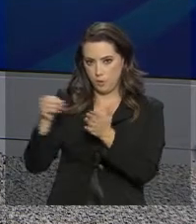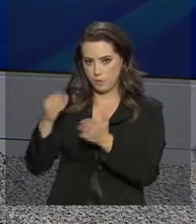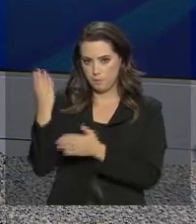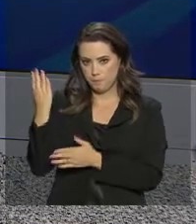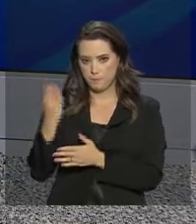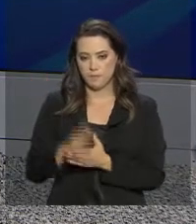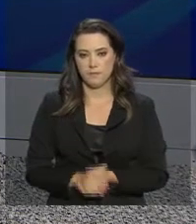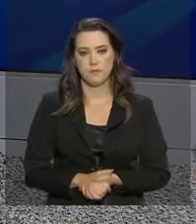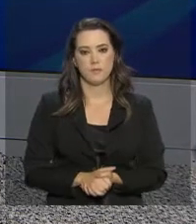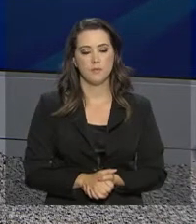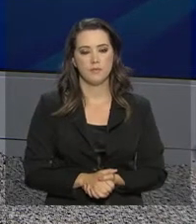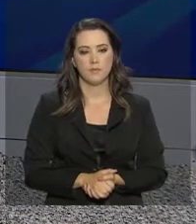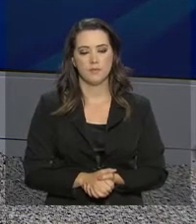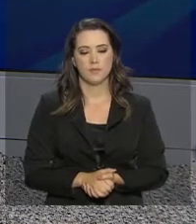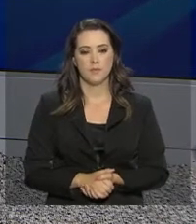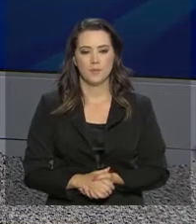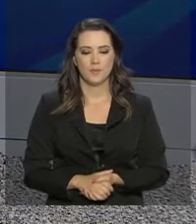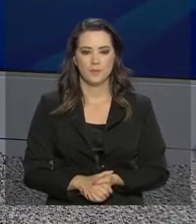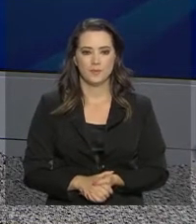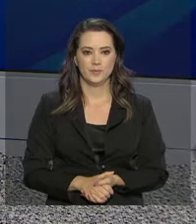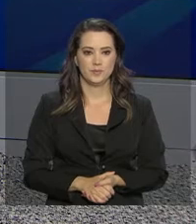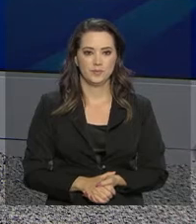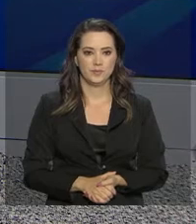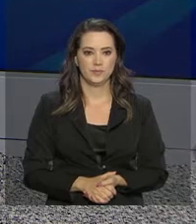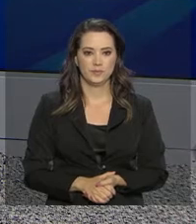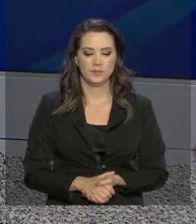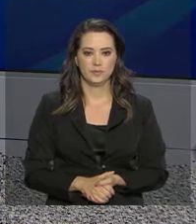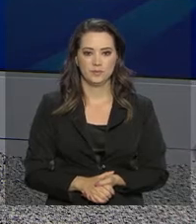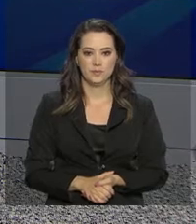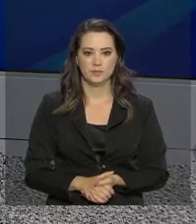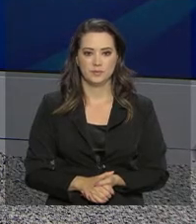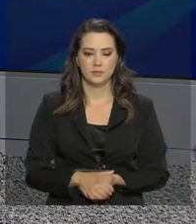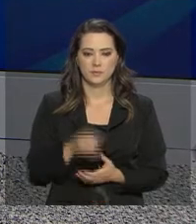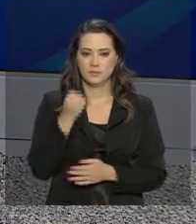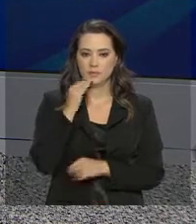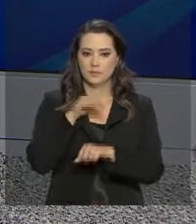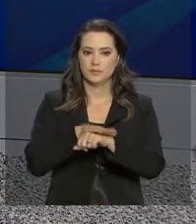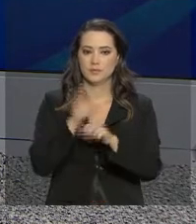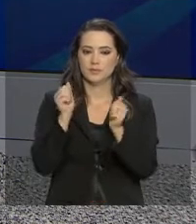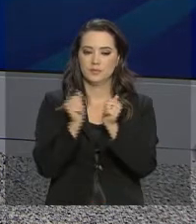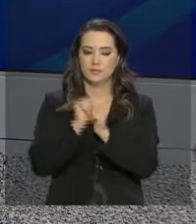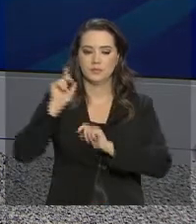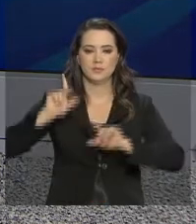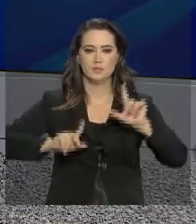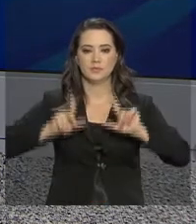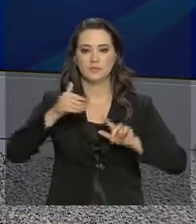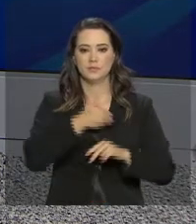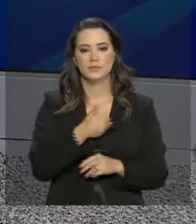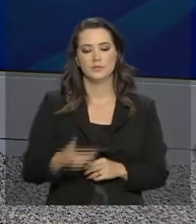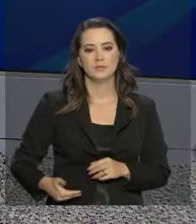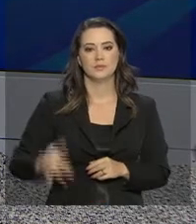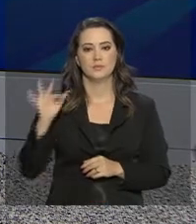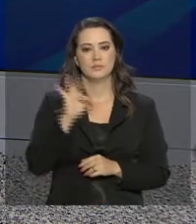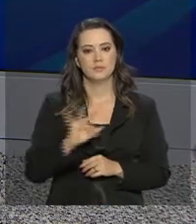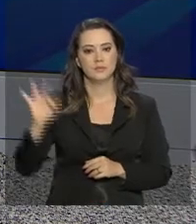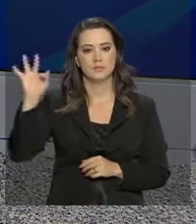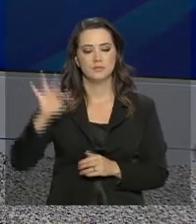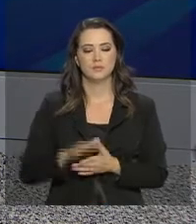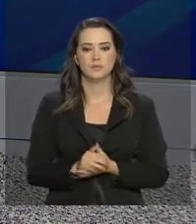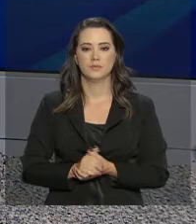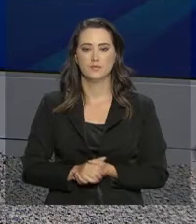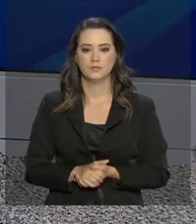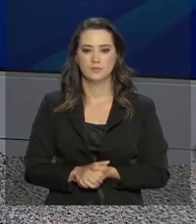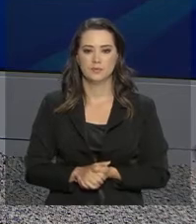199 359 5 084 uma boa noite pra você continue com a gente aqui na nbr a tv